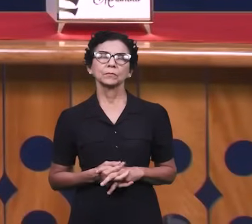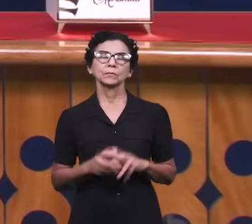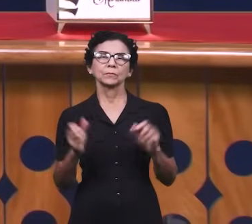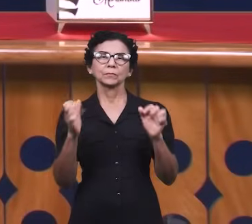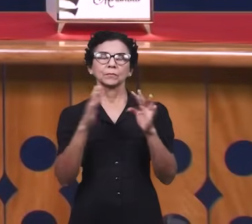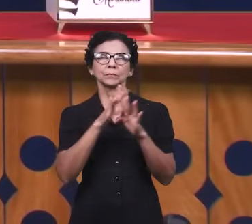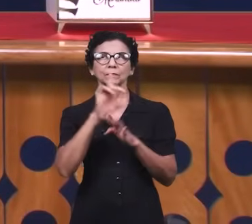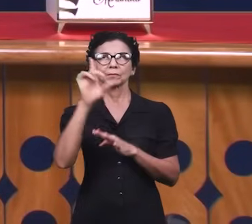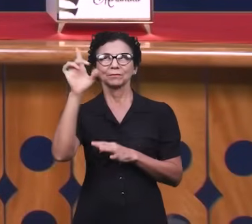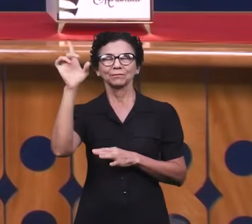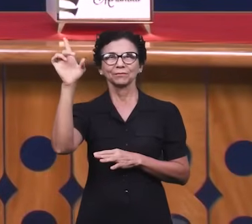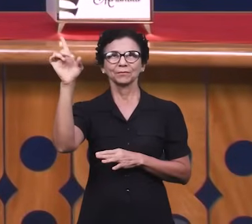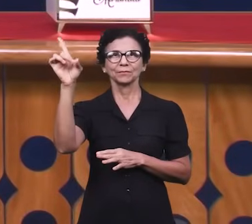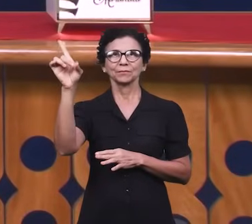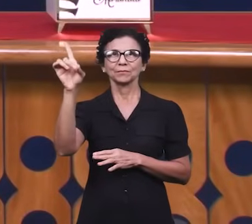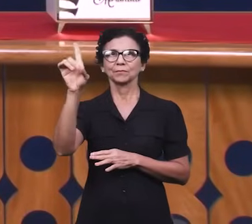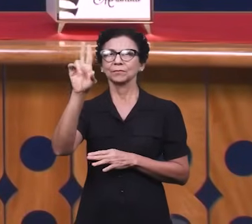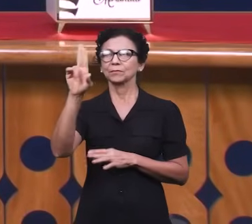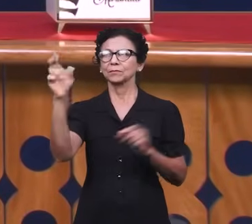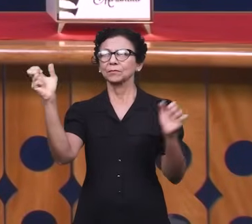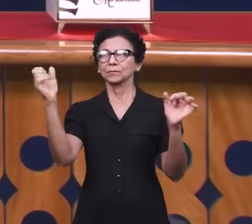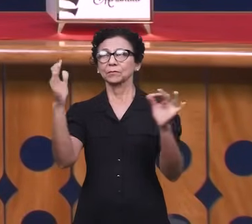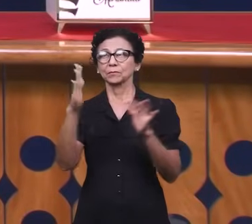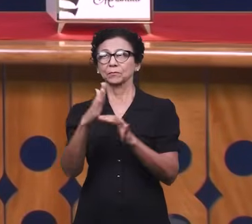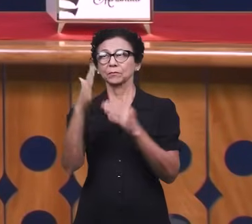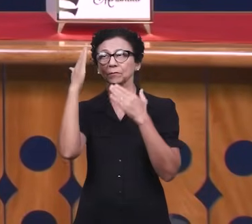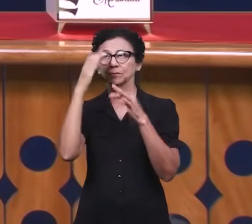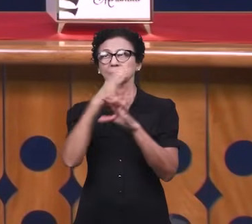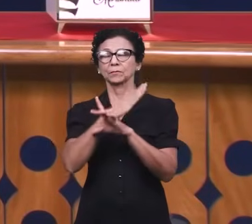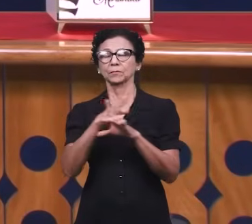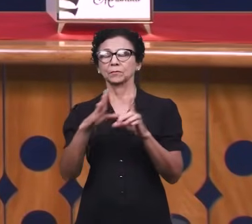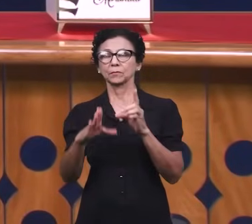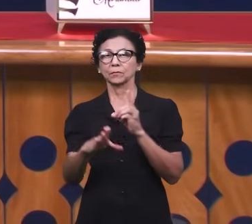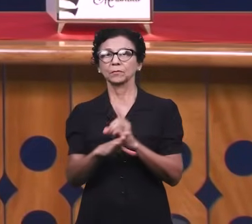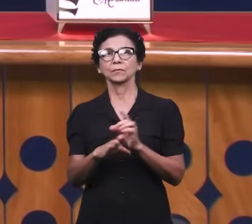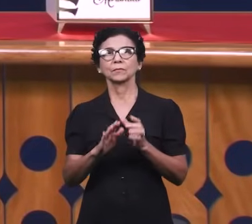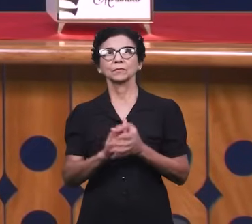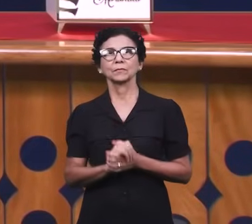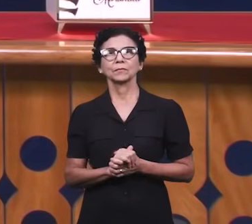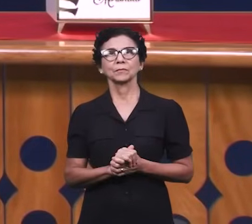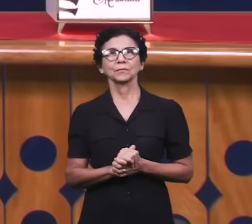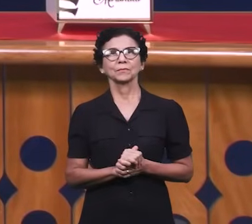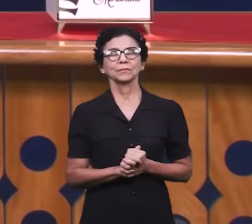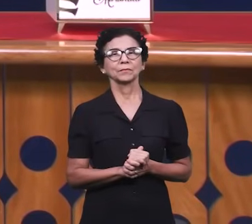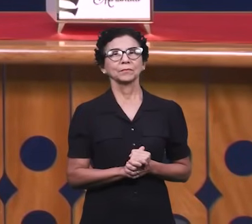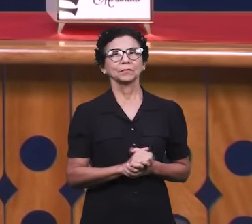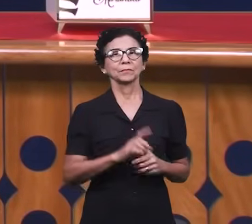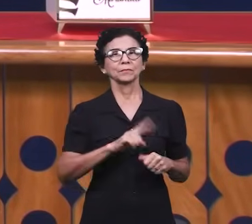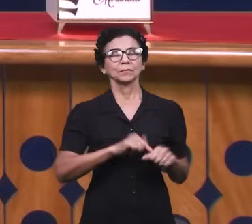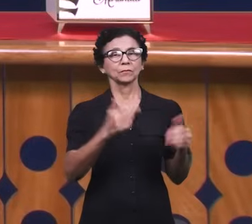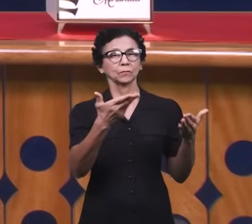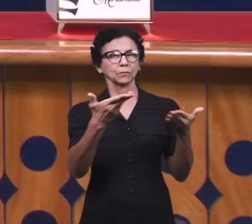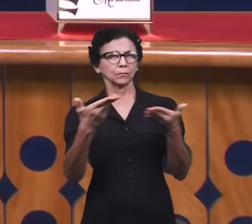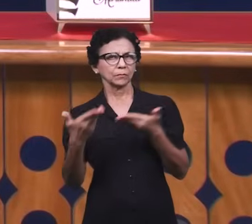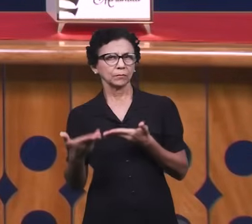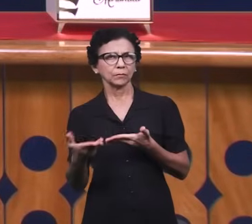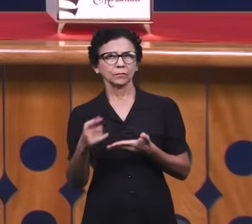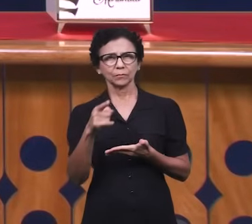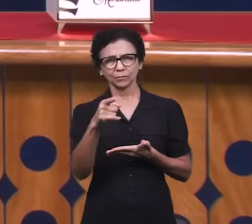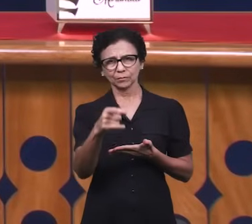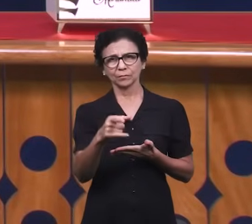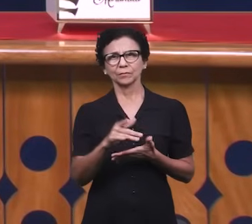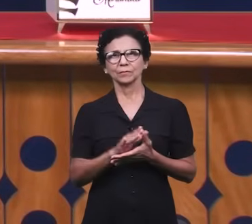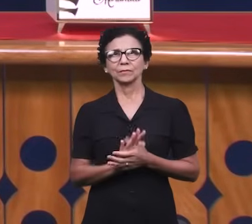Glória a Deus. Glorificamos o nome do Senhor por este culto e convidamos a todos a se colocarem diante do Senhor